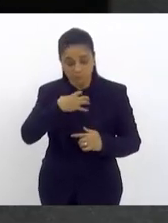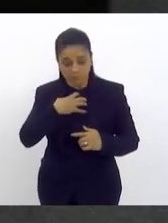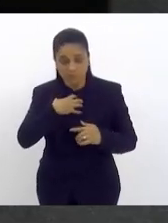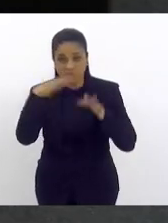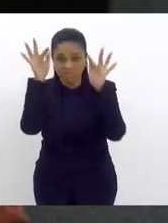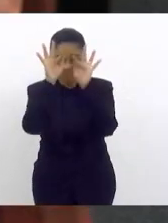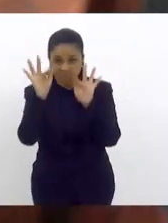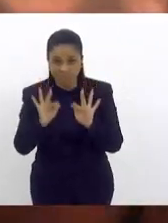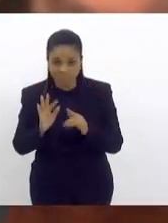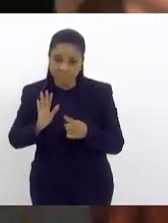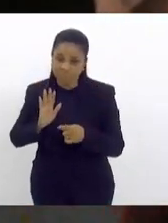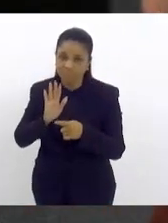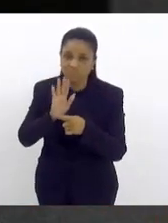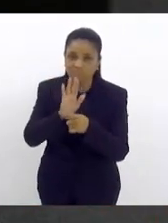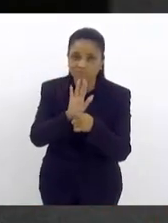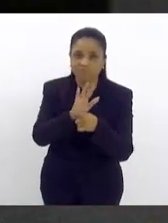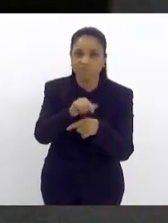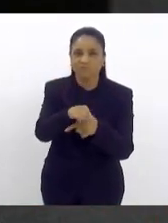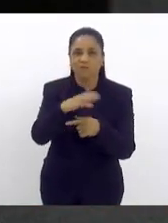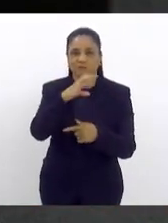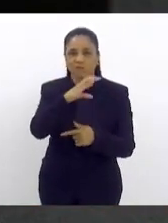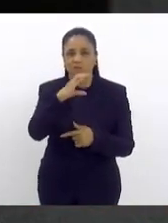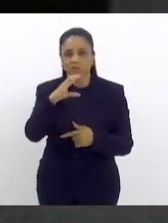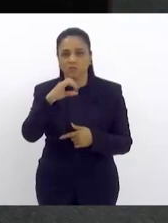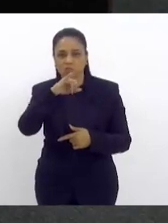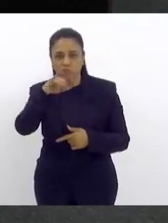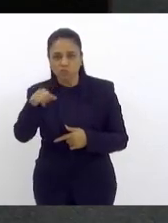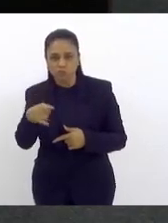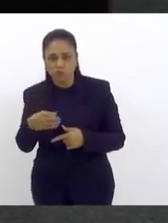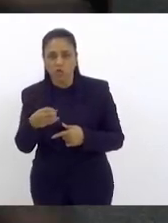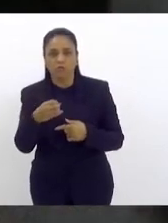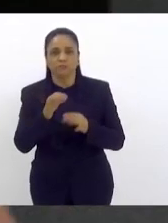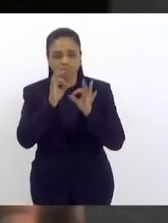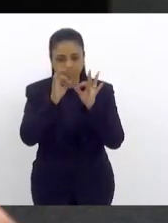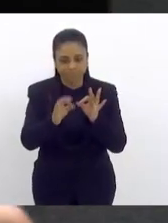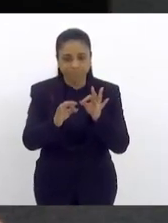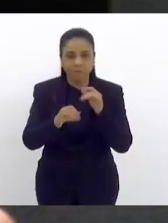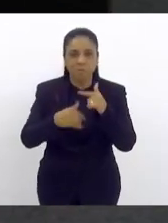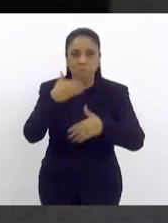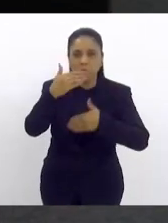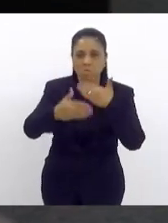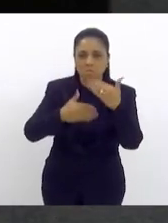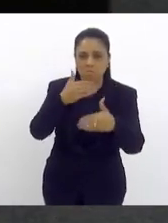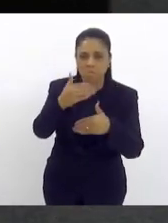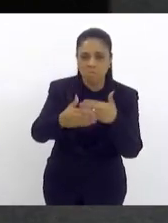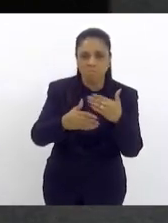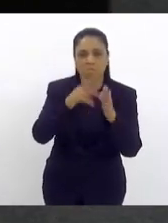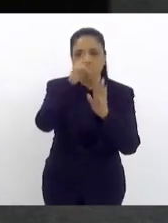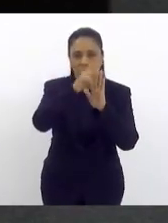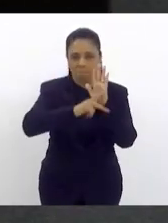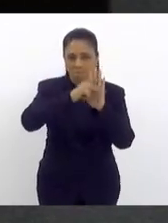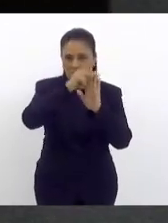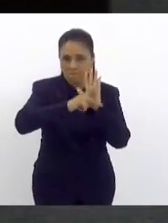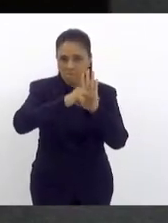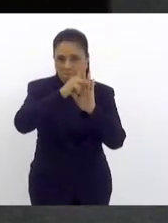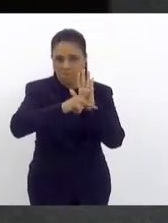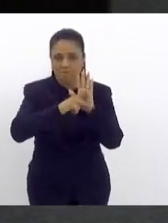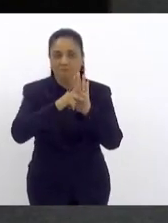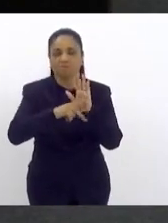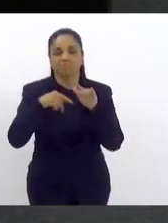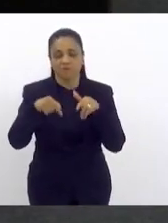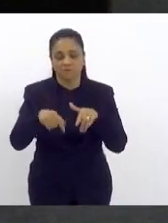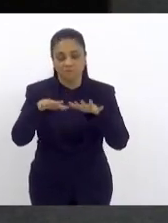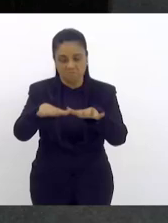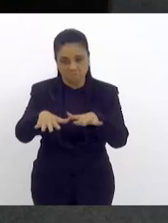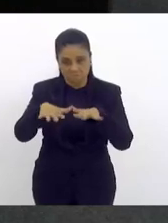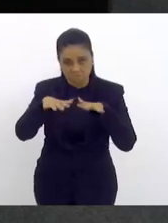de alguma forma lá na ccj dando celeridade produzindo para que projetos como esse possa vir ao